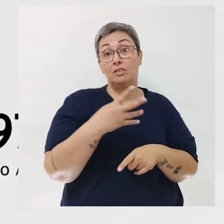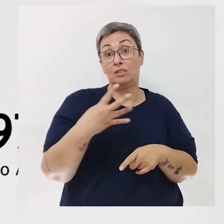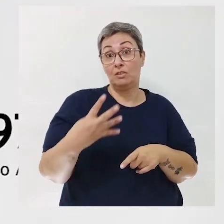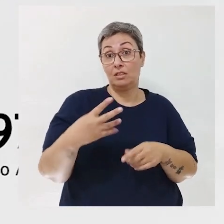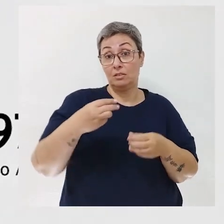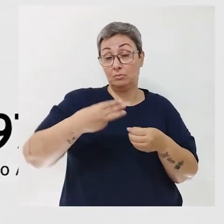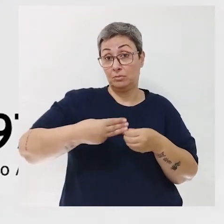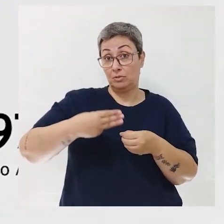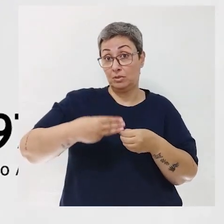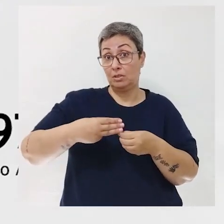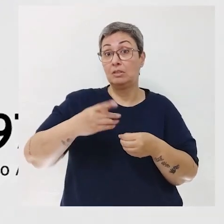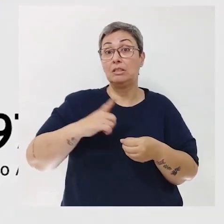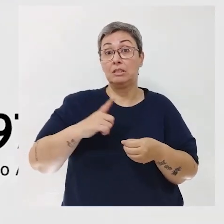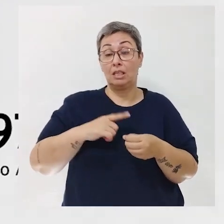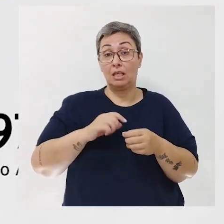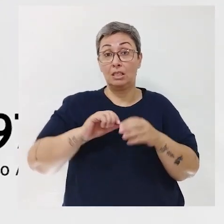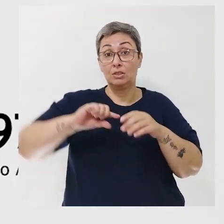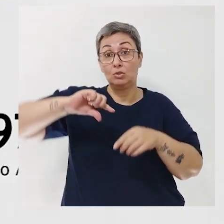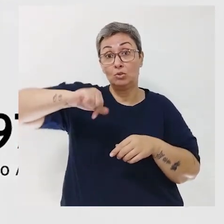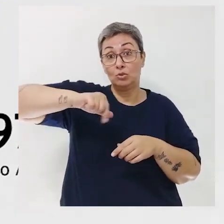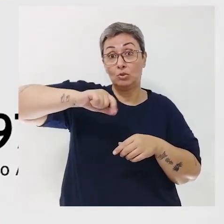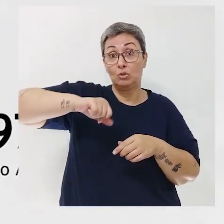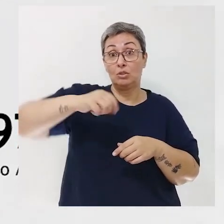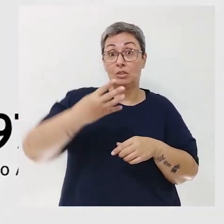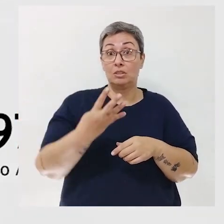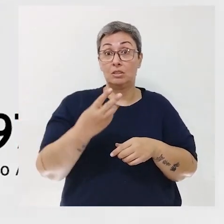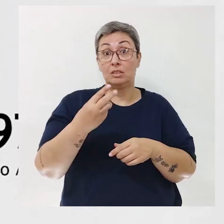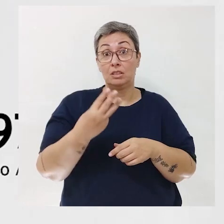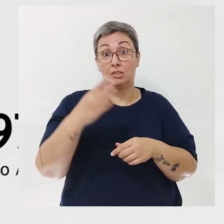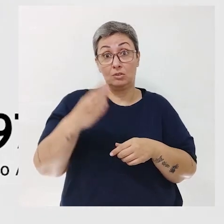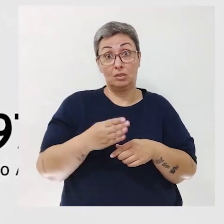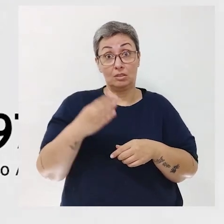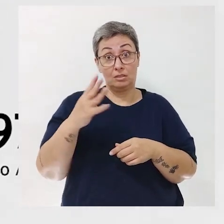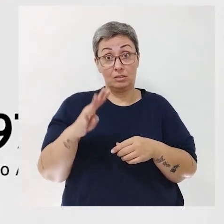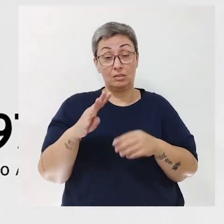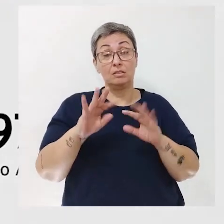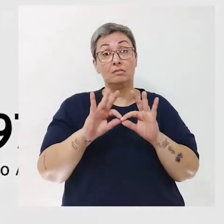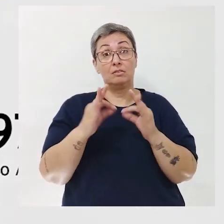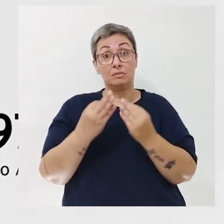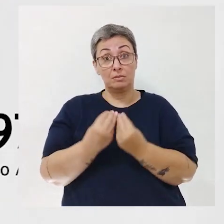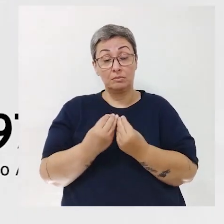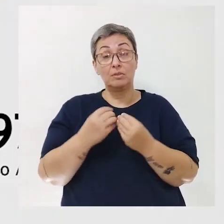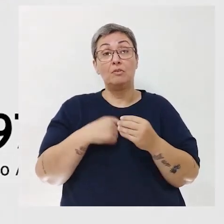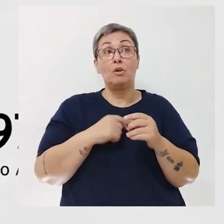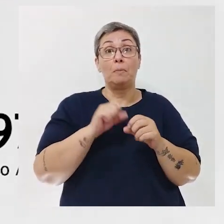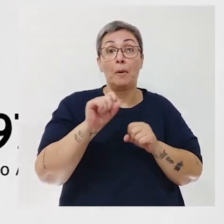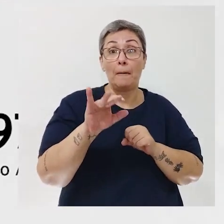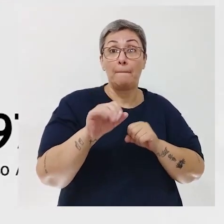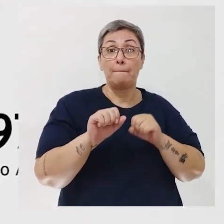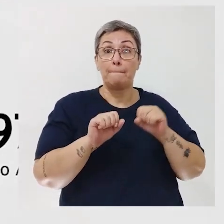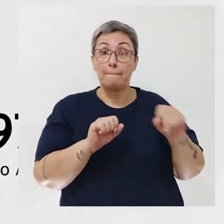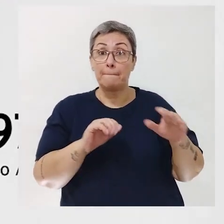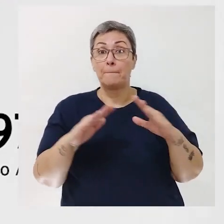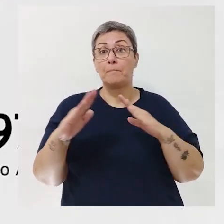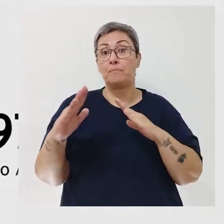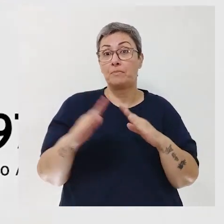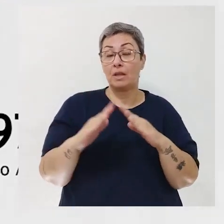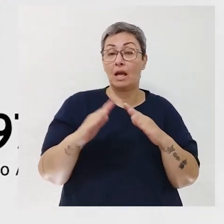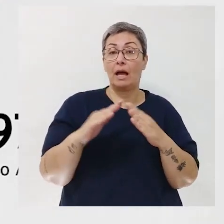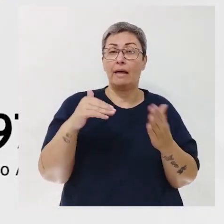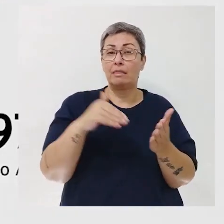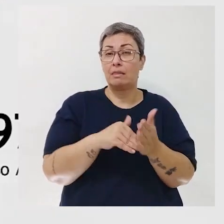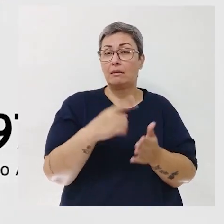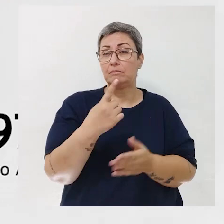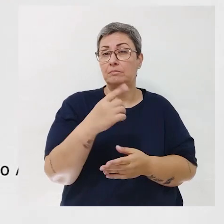24 municípios tinham abastecimento para mais de 3/4 das famílias. A água foi chegando a mais casas, mas